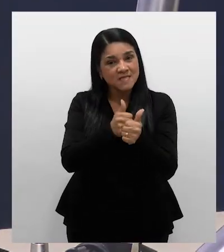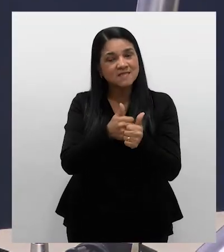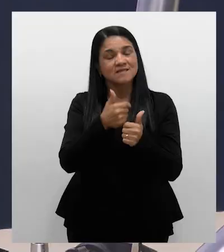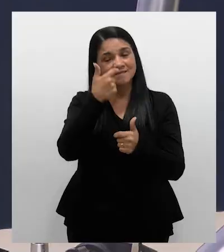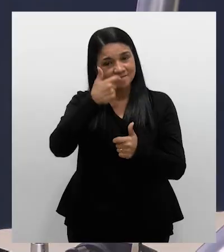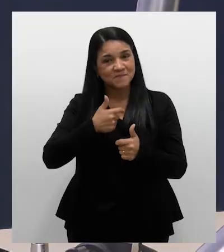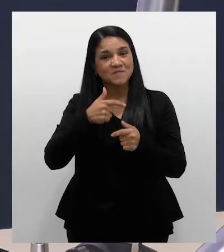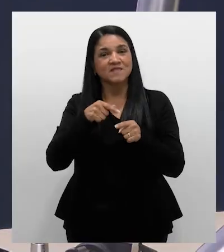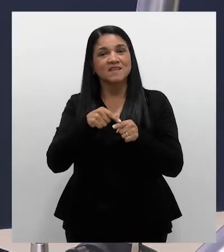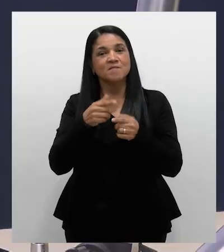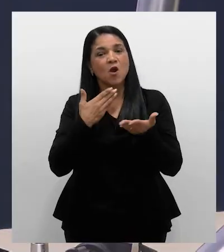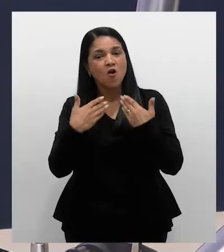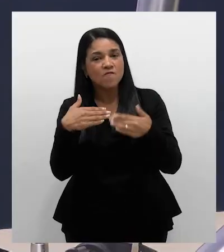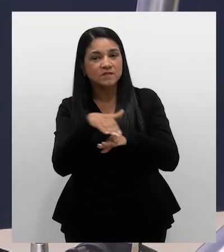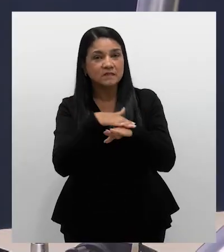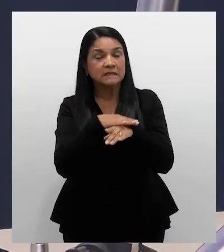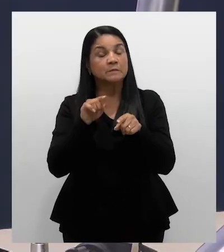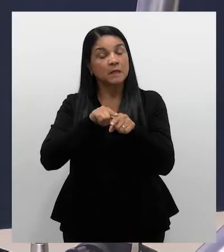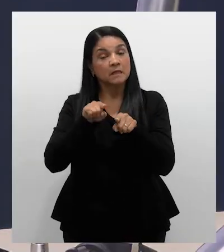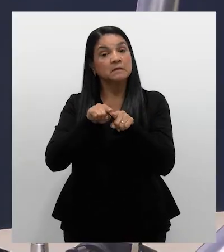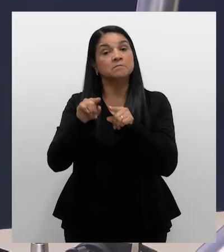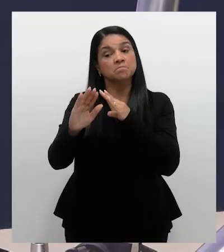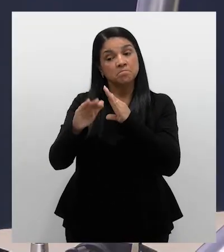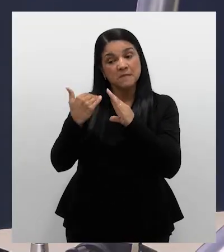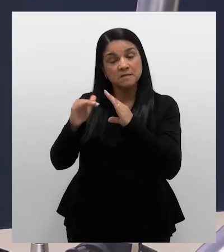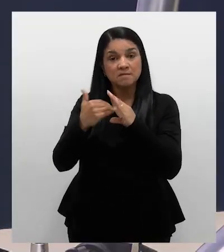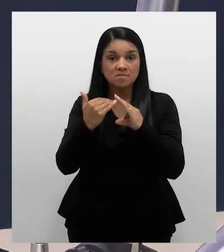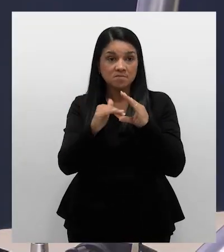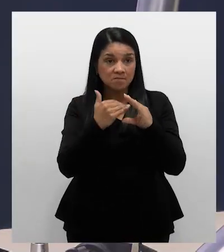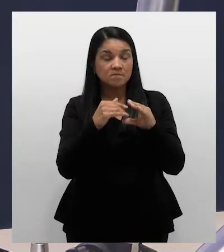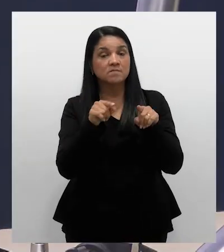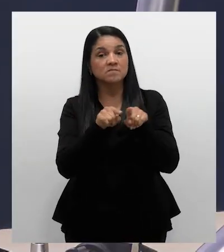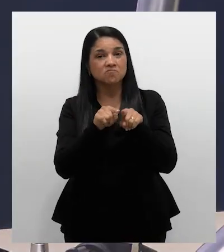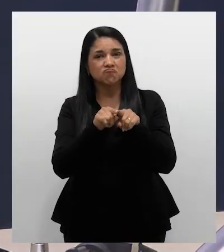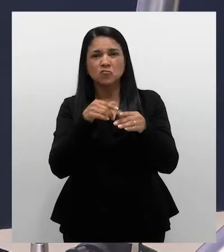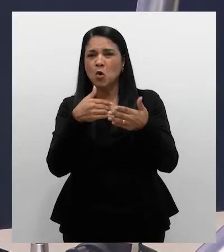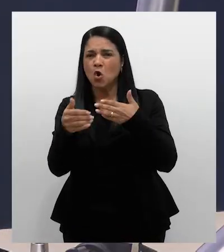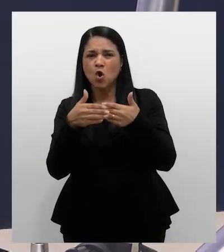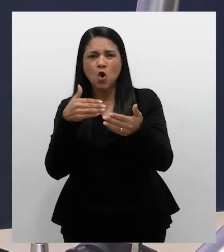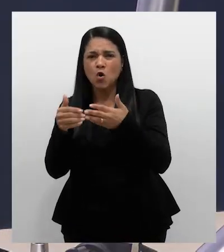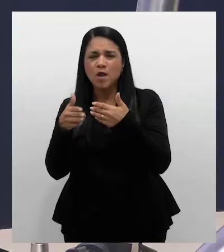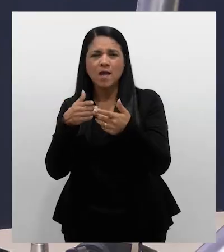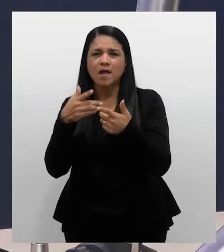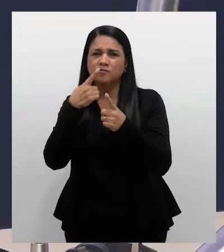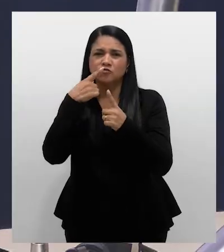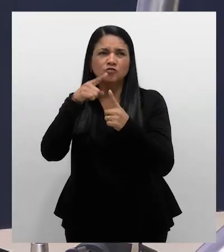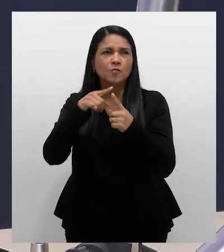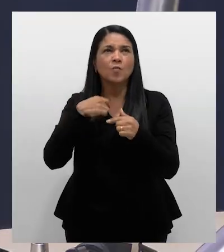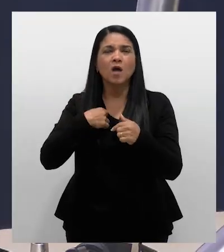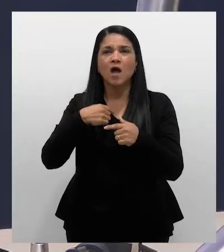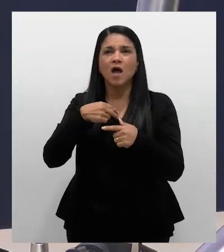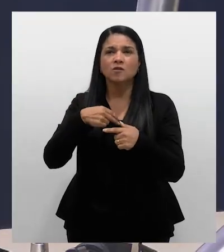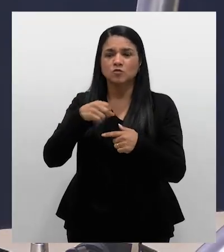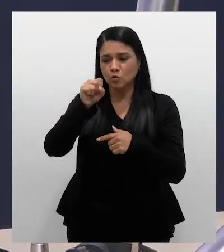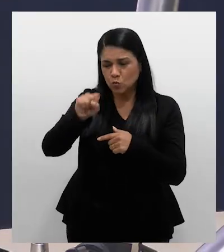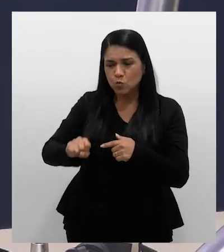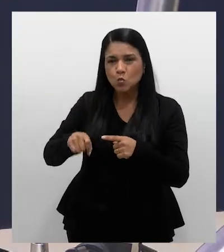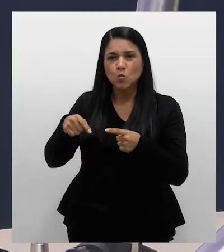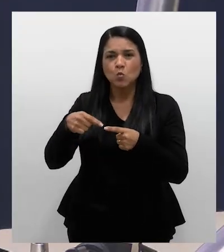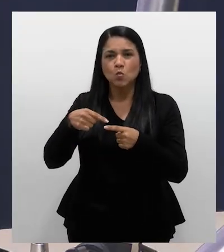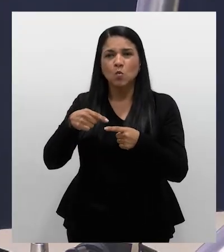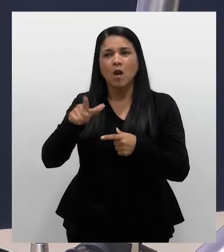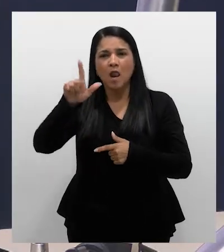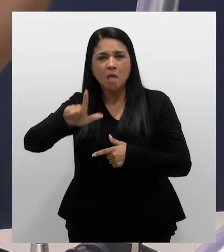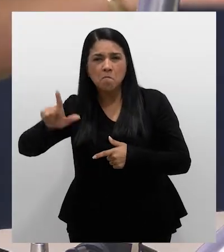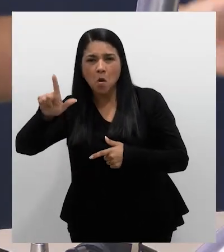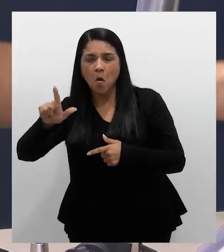me sigam para a gente poder conversar e mandem mensagem. De qualquer origem que você tiver. Eu sou da Zona Sul,